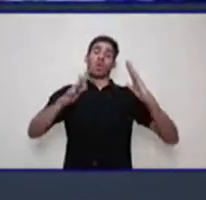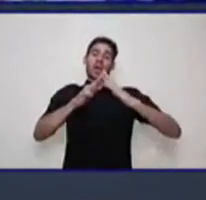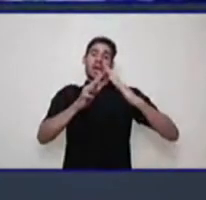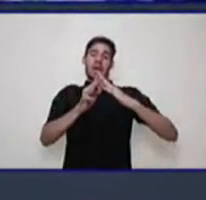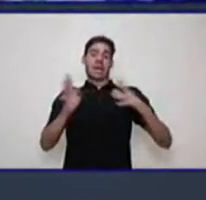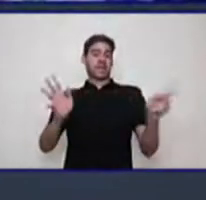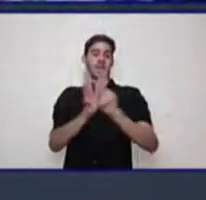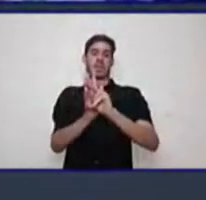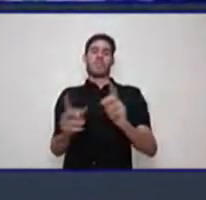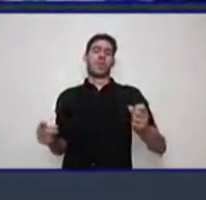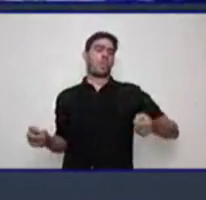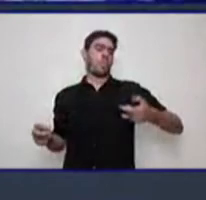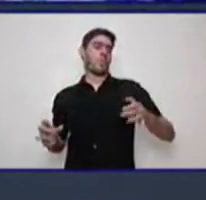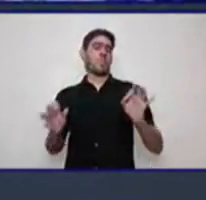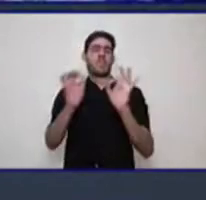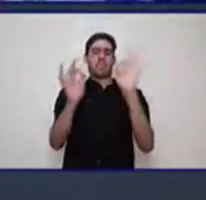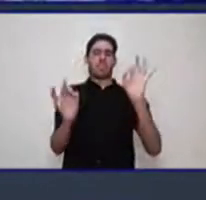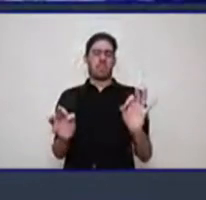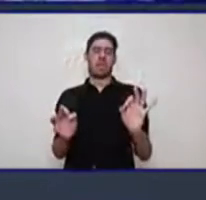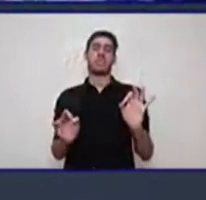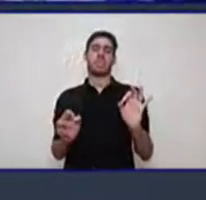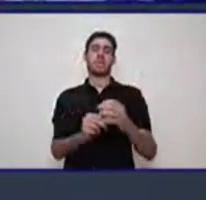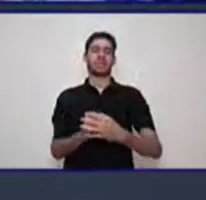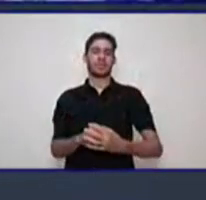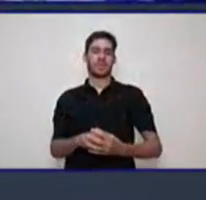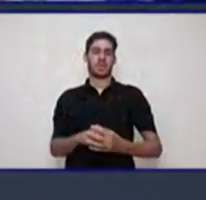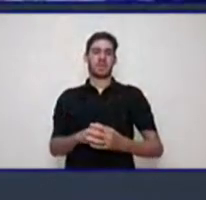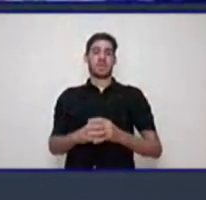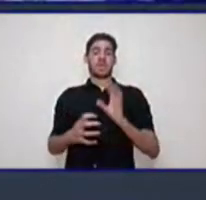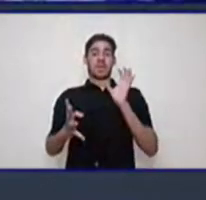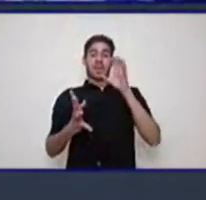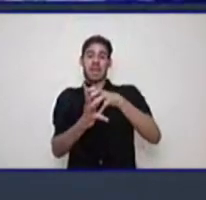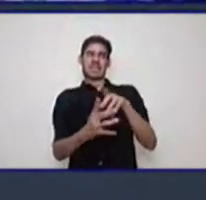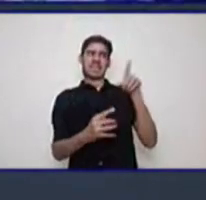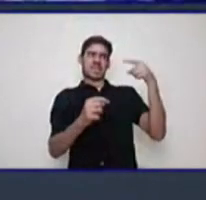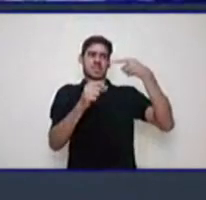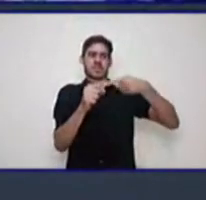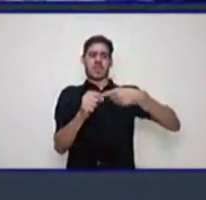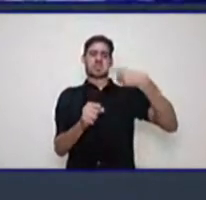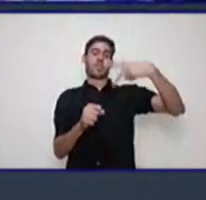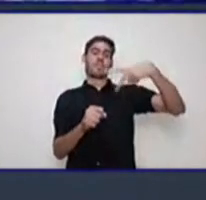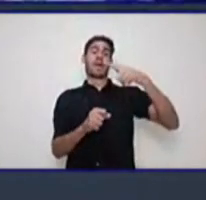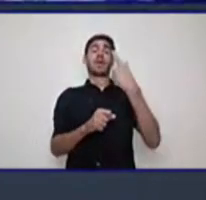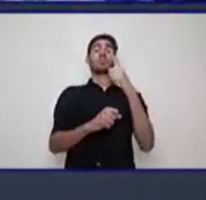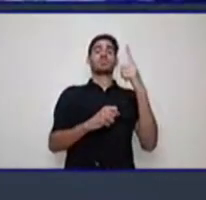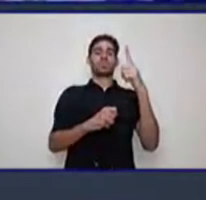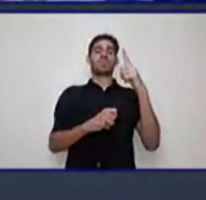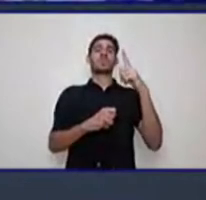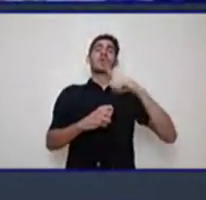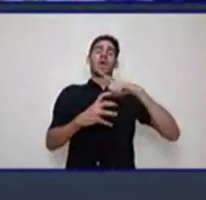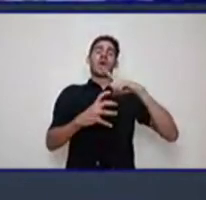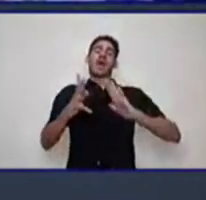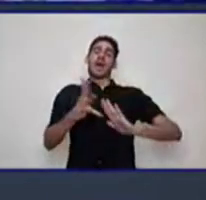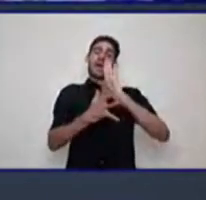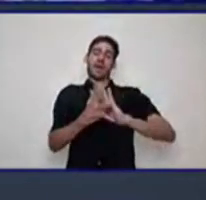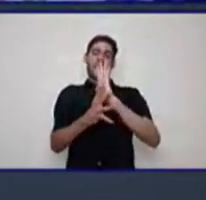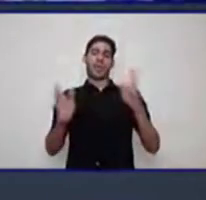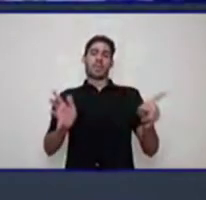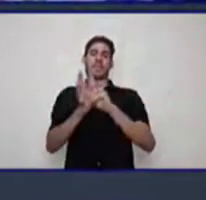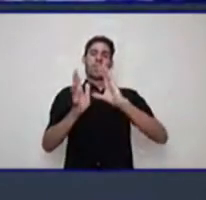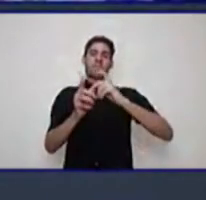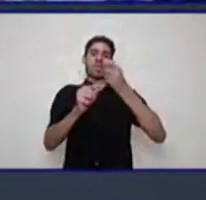tem essas despesas. E a da sede lá de Planaltina de Goiás, onde funciona o parque gráfico do partido, que